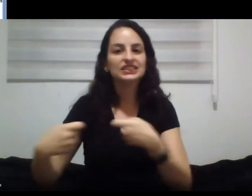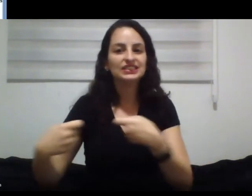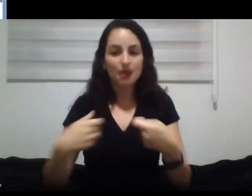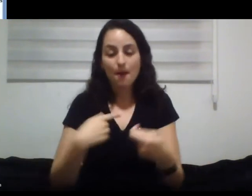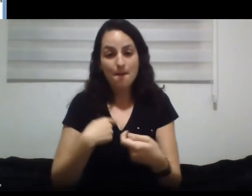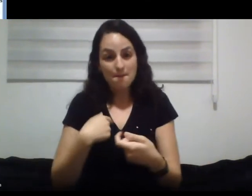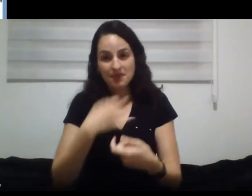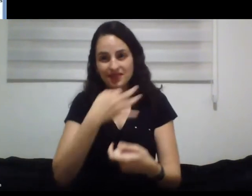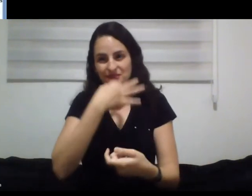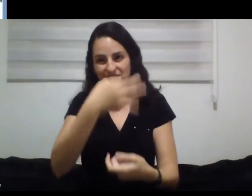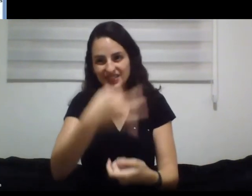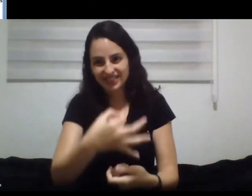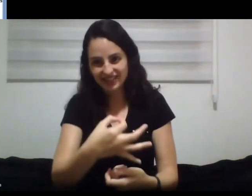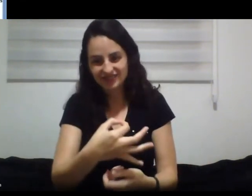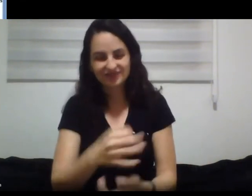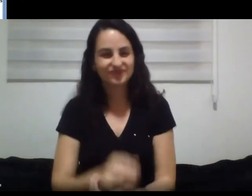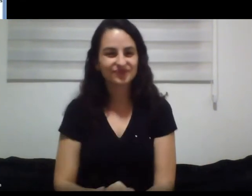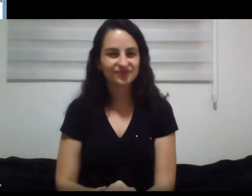deveria prever